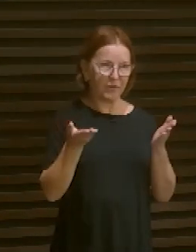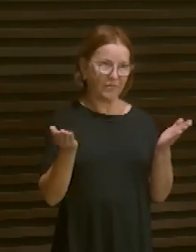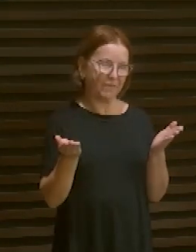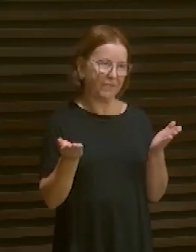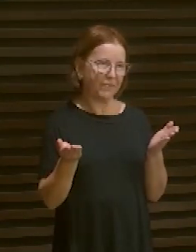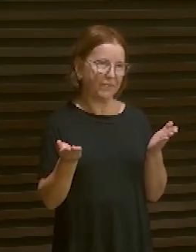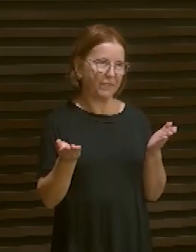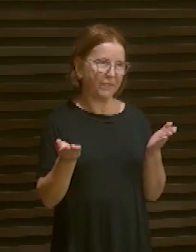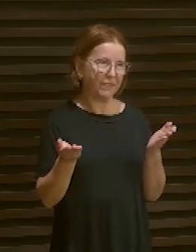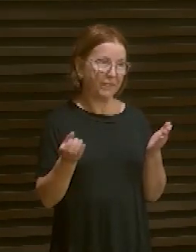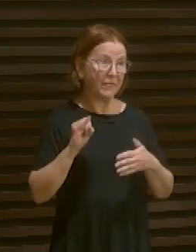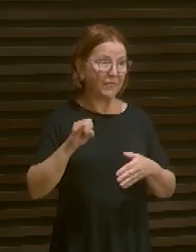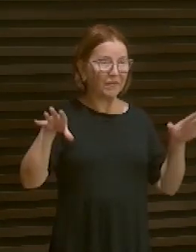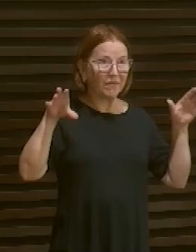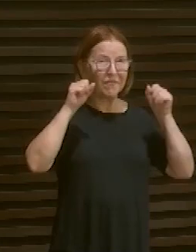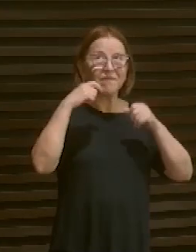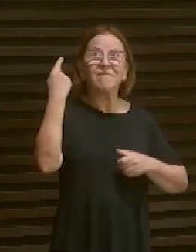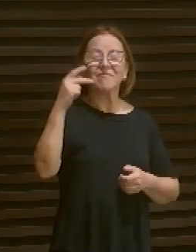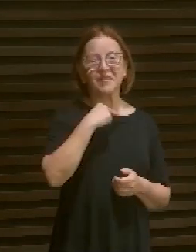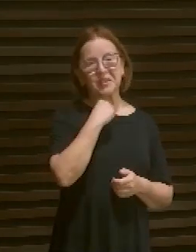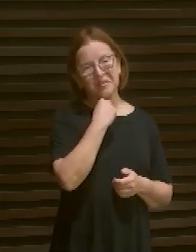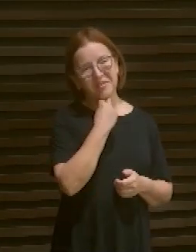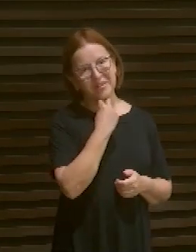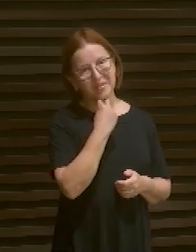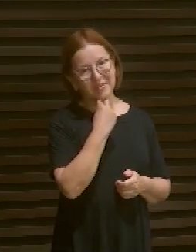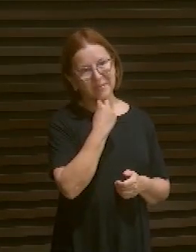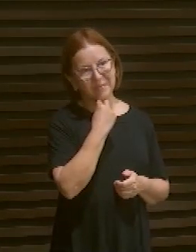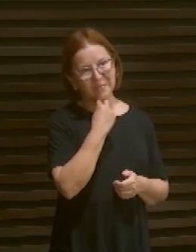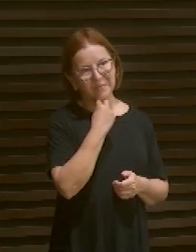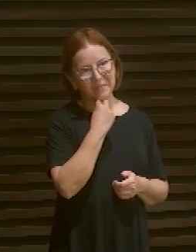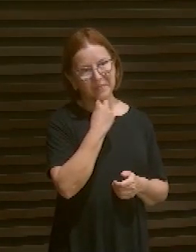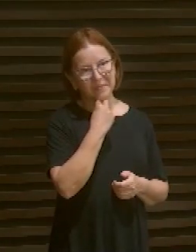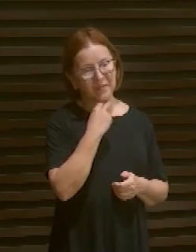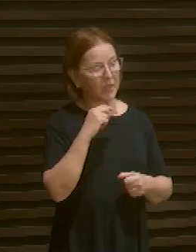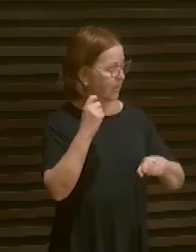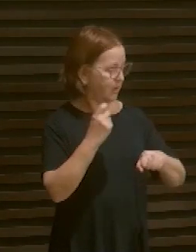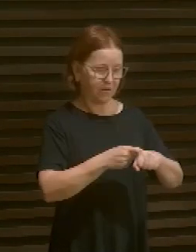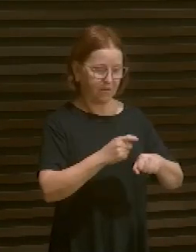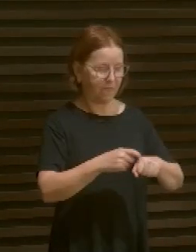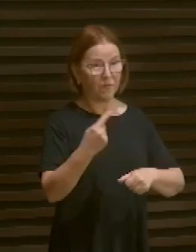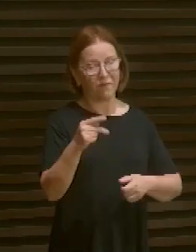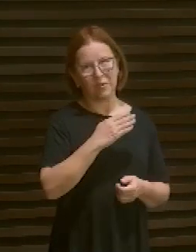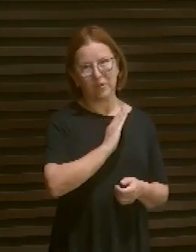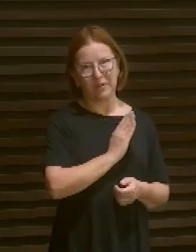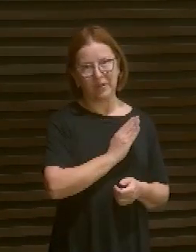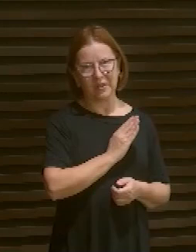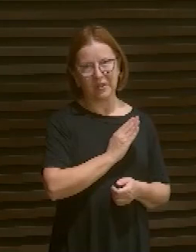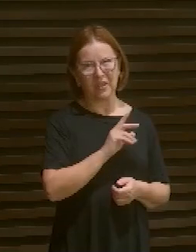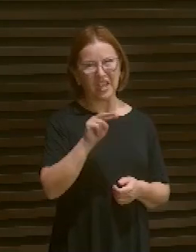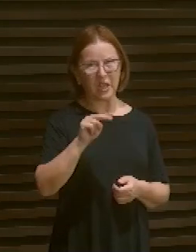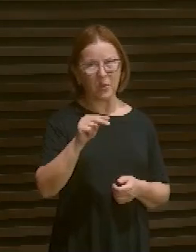hoje, se ouvirdes a sua voz, não endureçais o vosso coração como foi